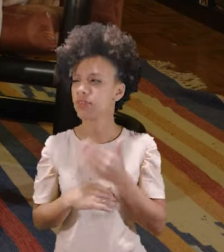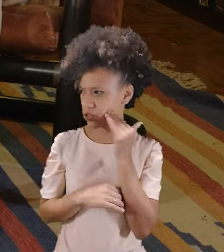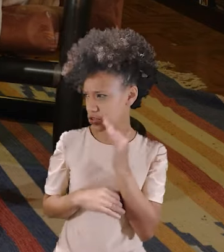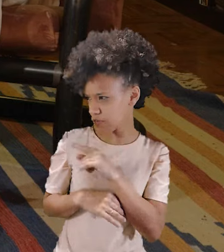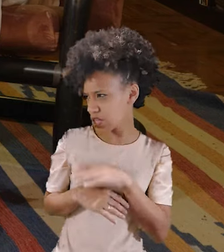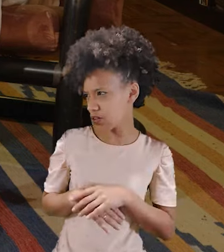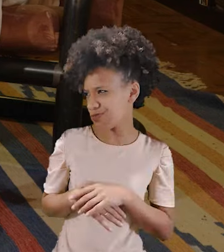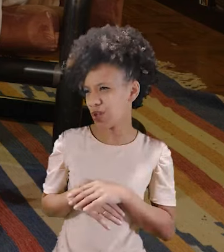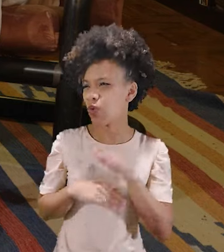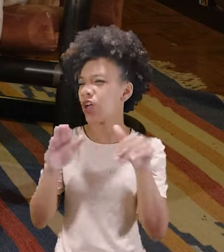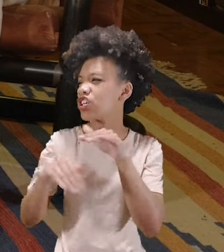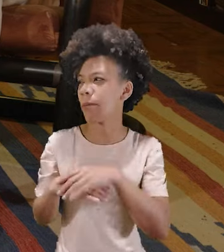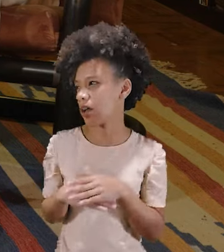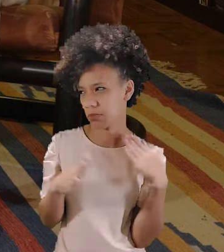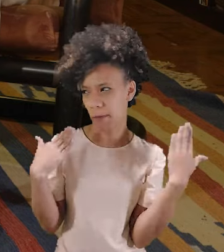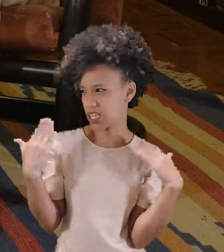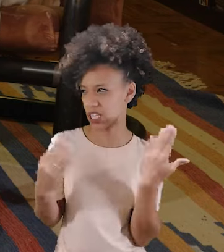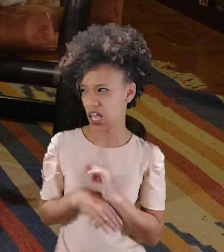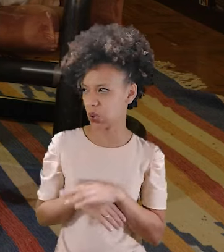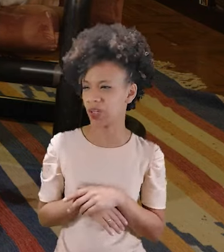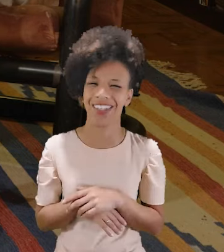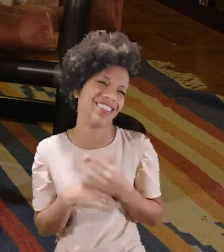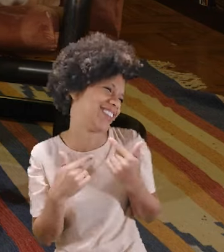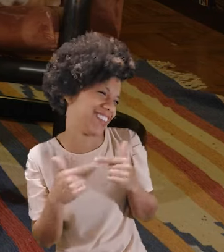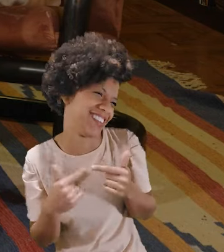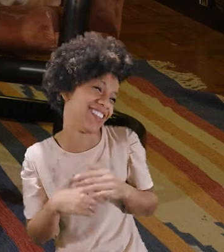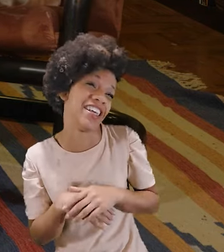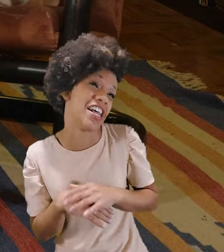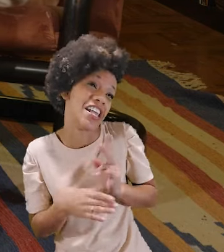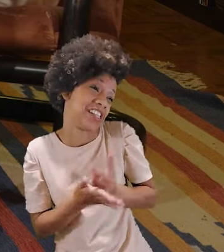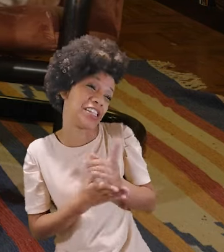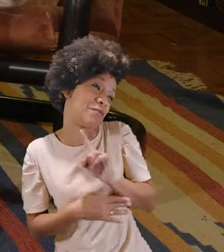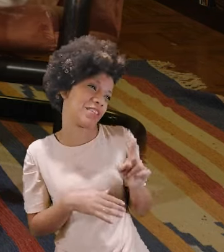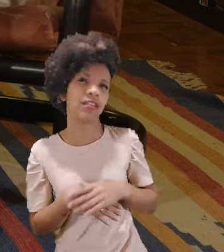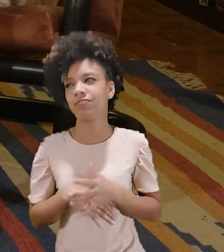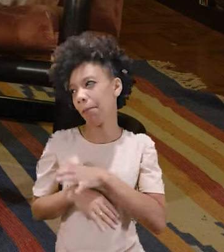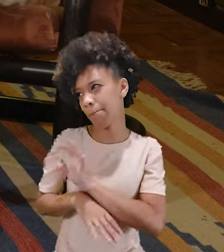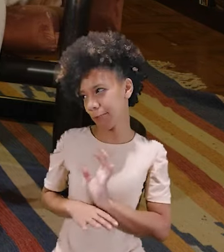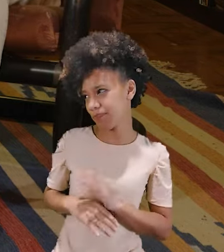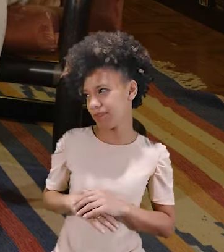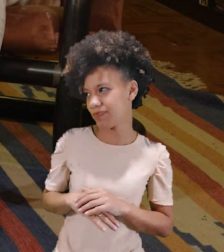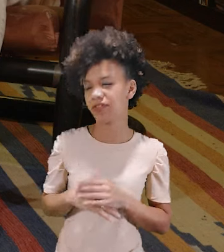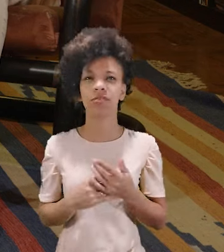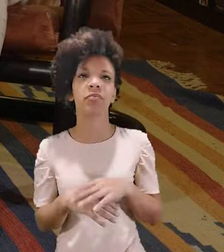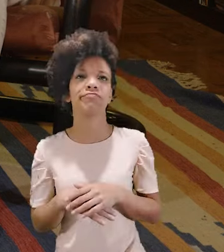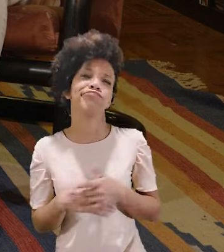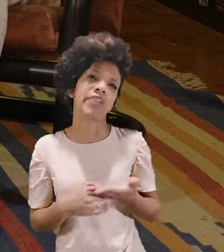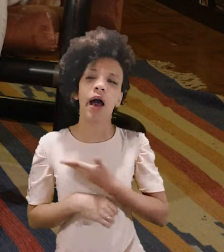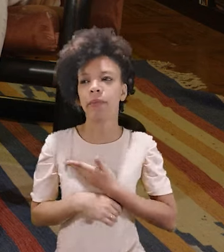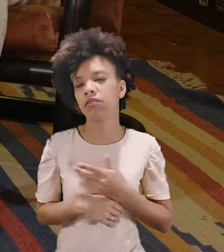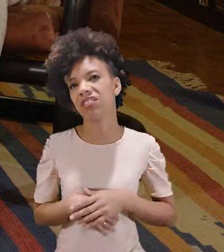então eu sou um cara que não te chamado para sair provavelmente aqui sempre de novo né e é meio isso né é seu